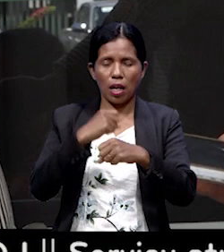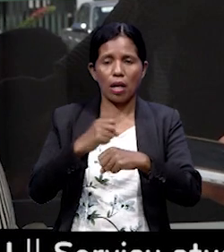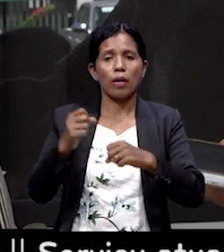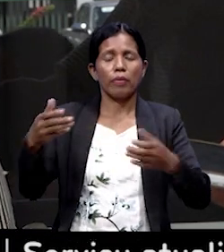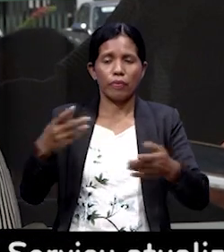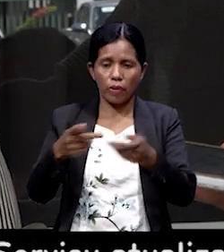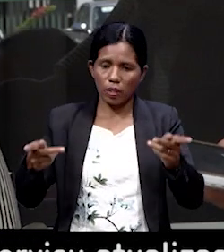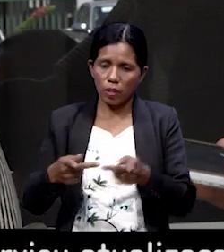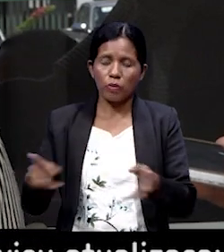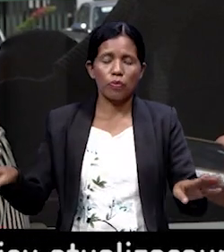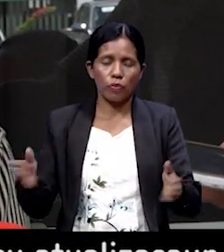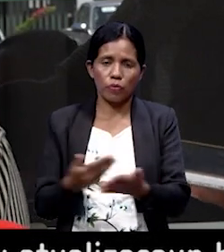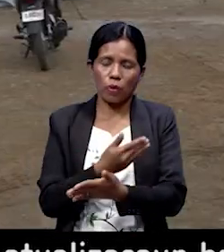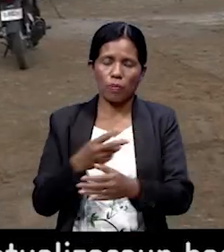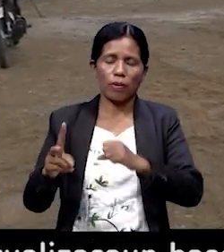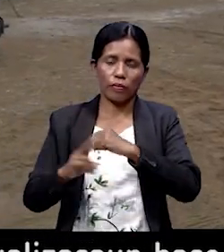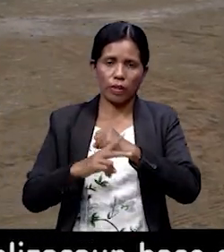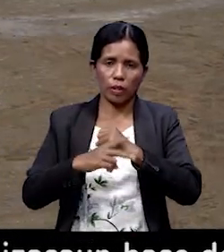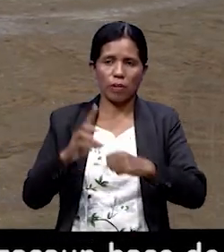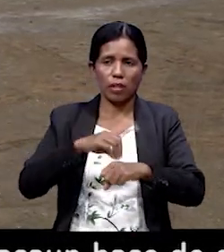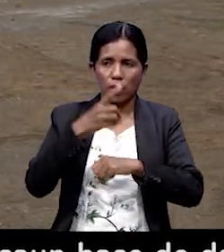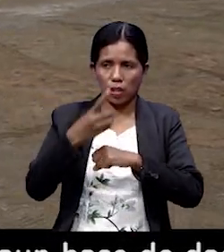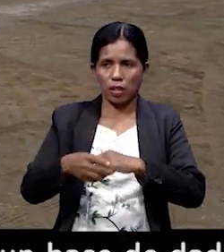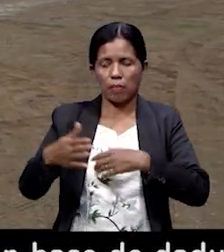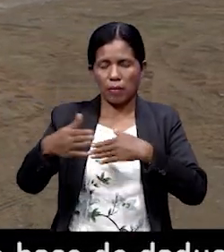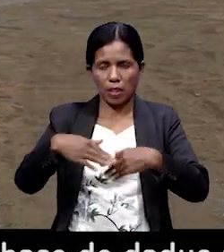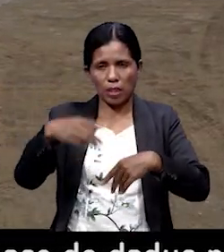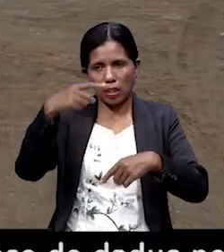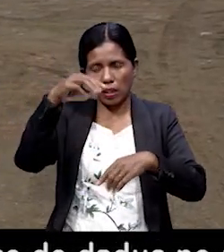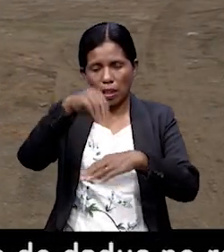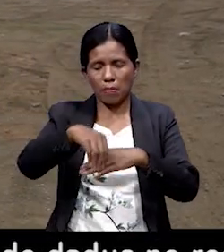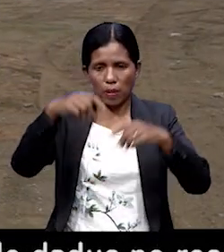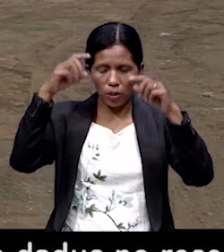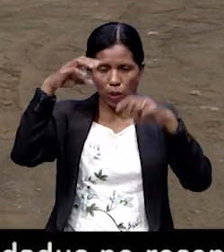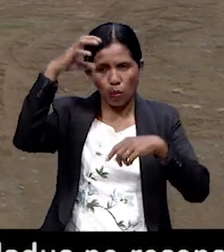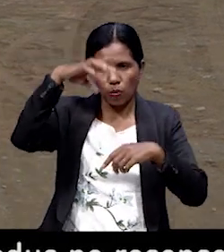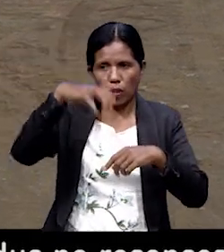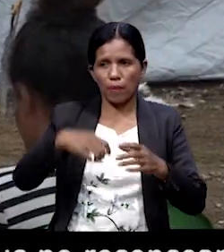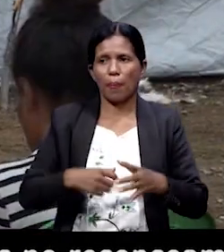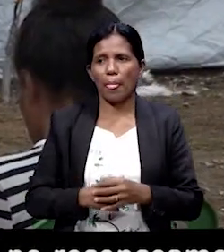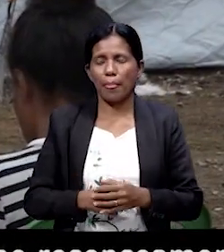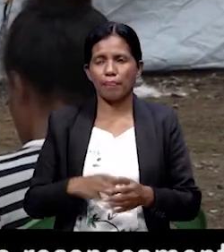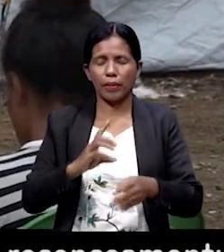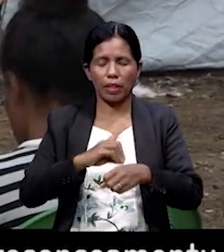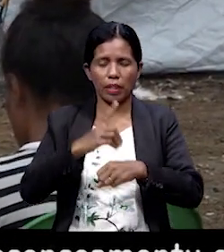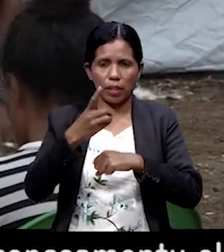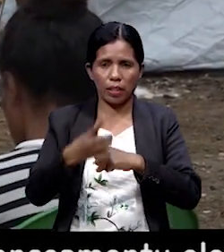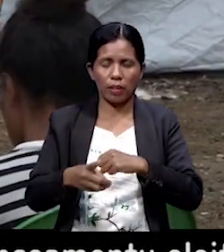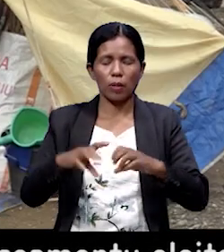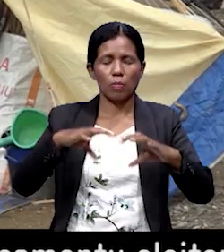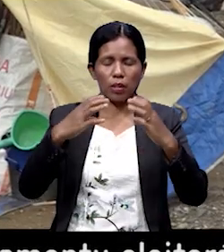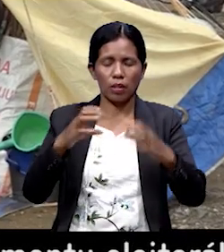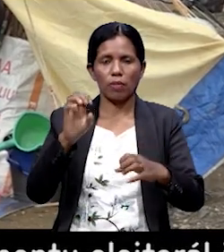Sira, tamba besik tama fali tempo udan, nebe iha mos ameaça bot ba inundação. Deputado Comissão ENB